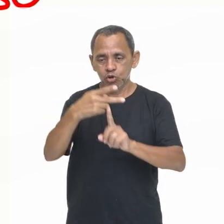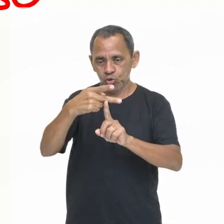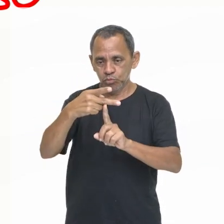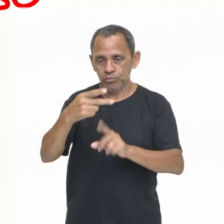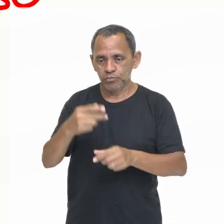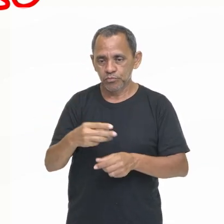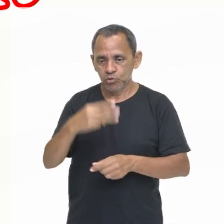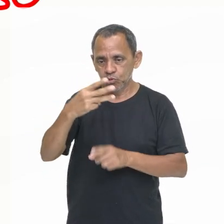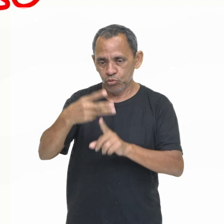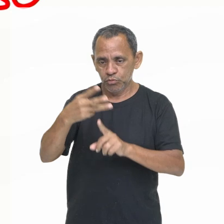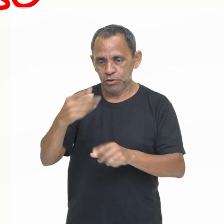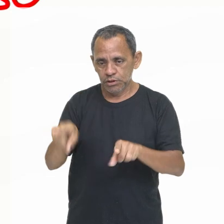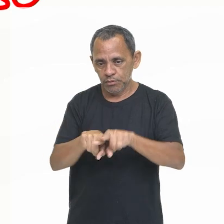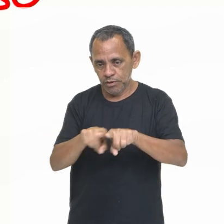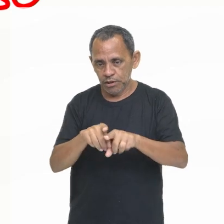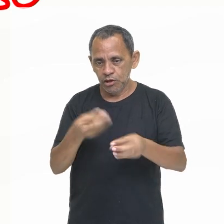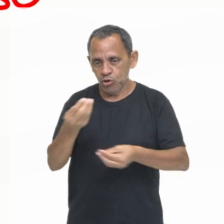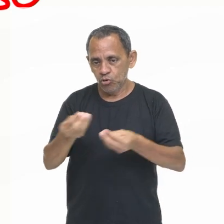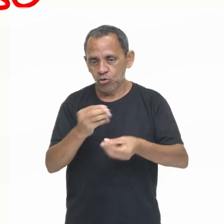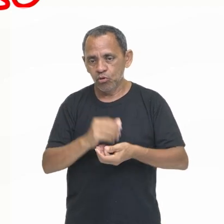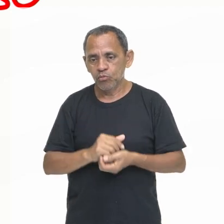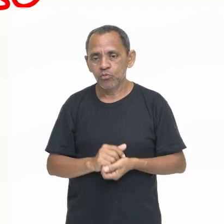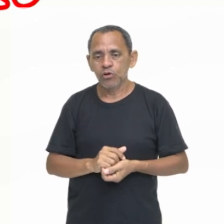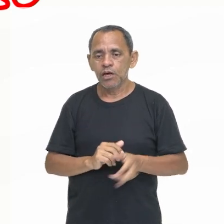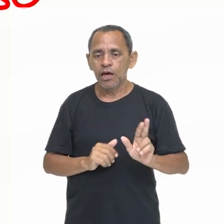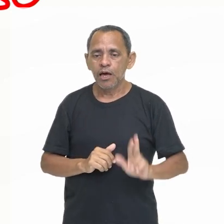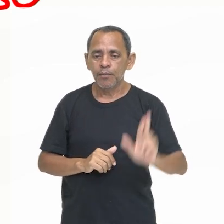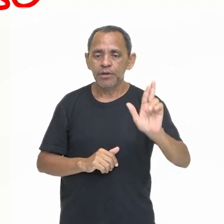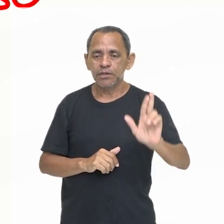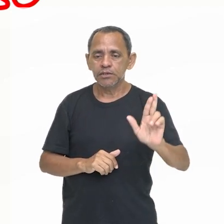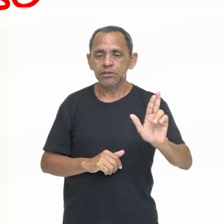Então, a transformação funciona dessa forma, tá?